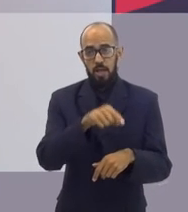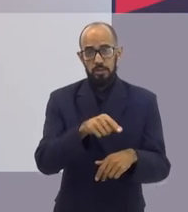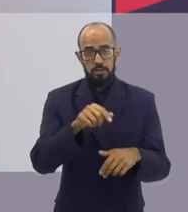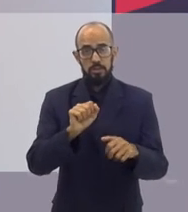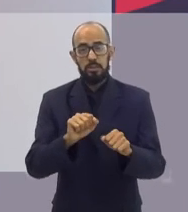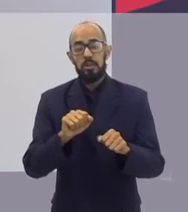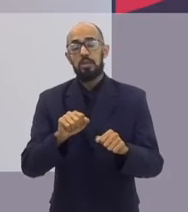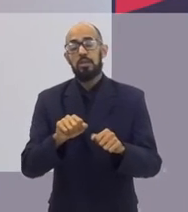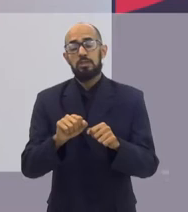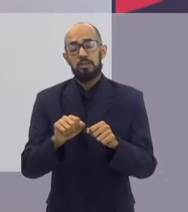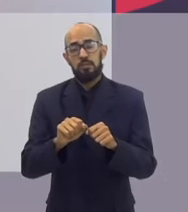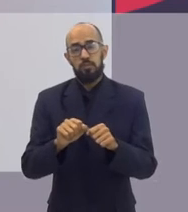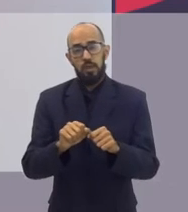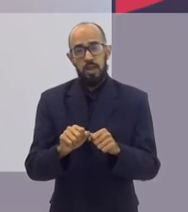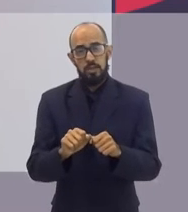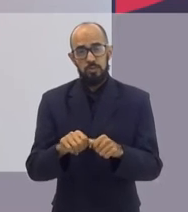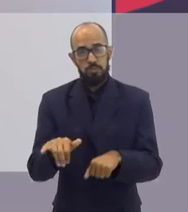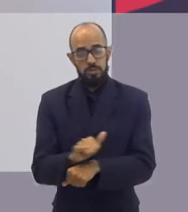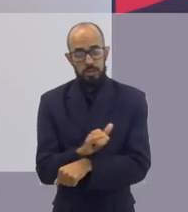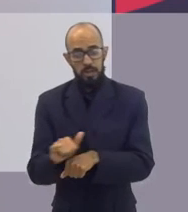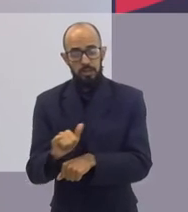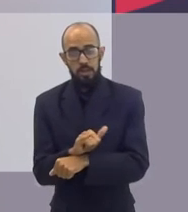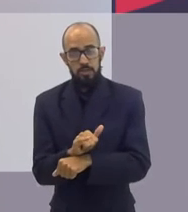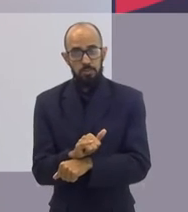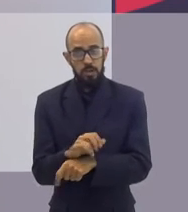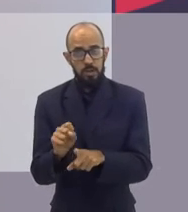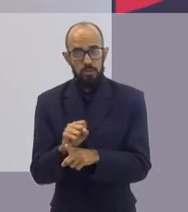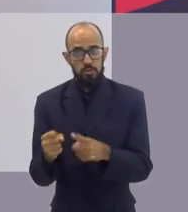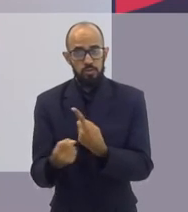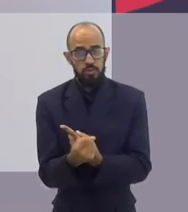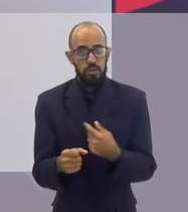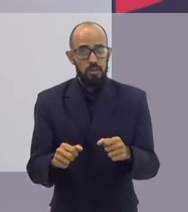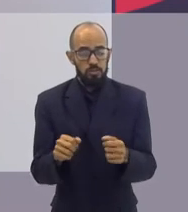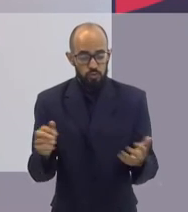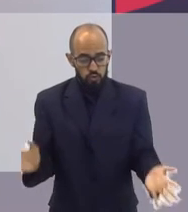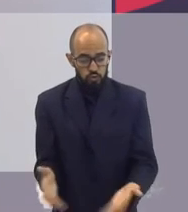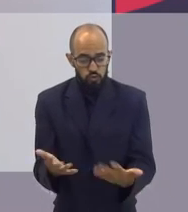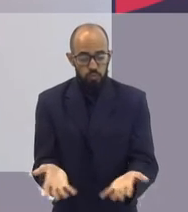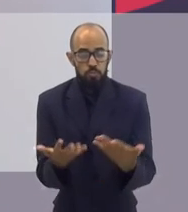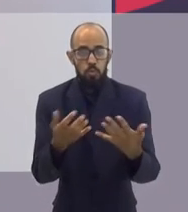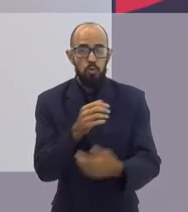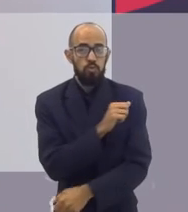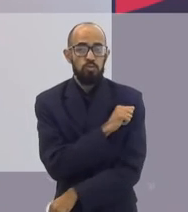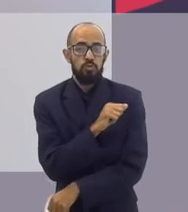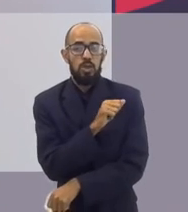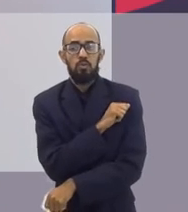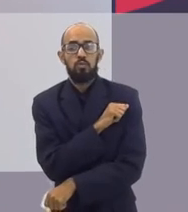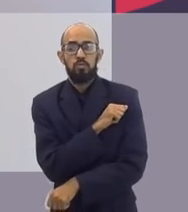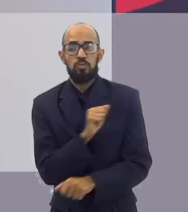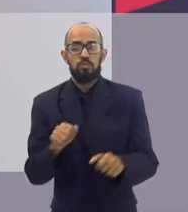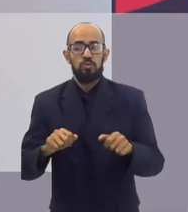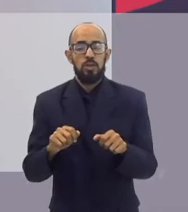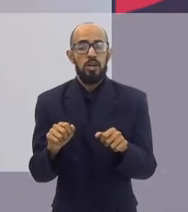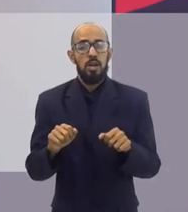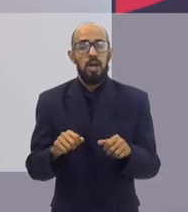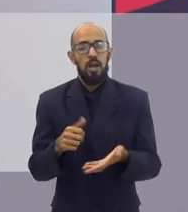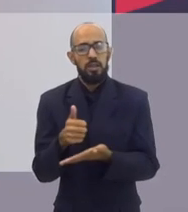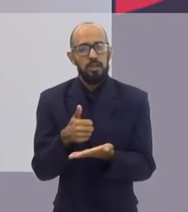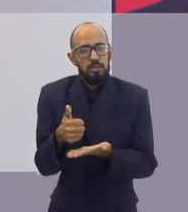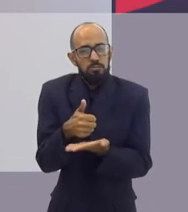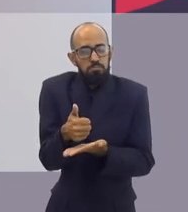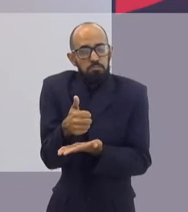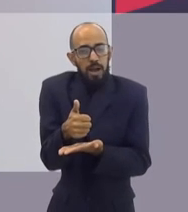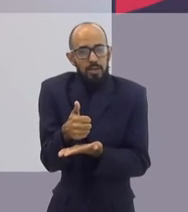isso foi uma alavanca para que a sociedade possa fazer esse trabalho de estimular nossos alunos a ter